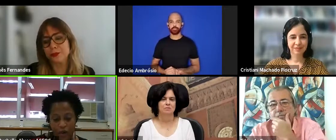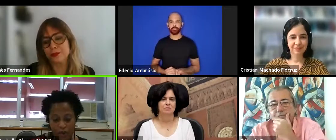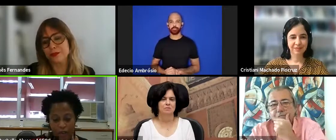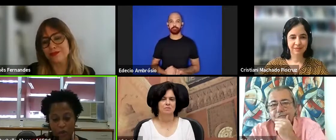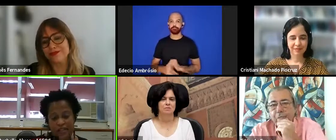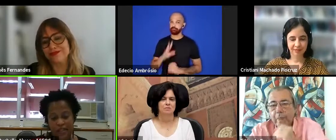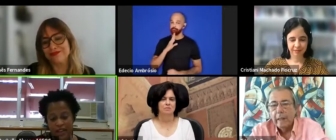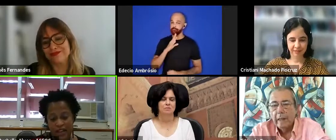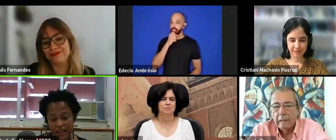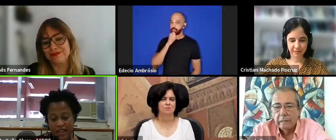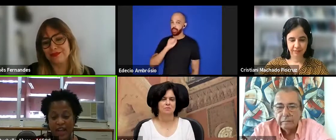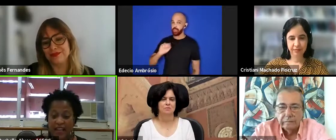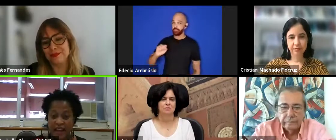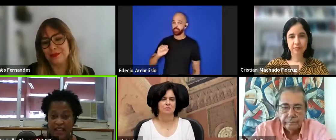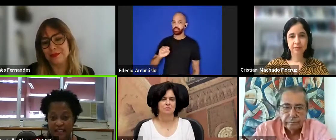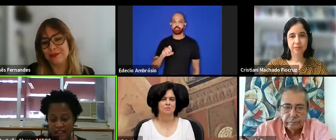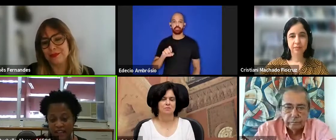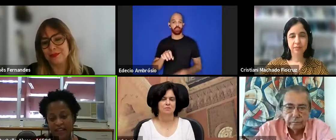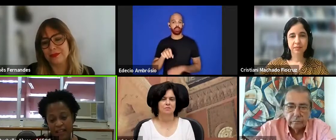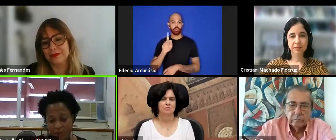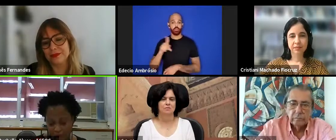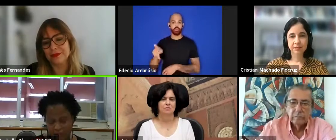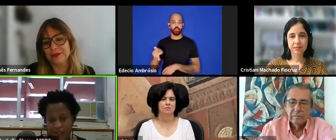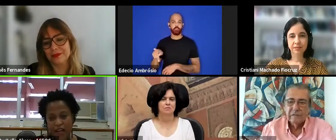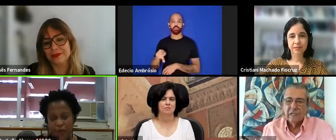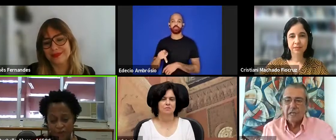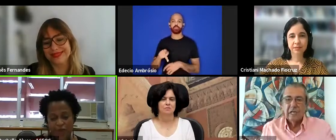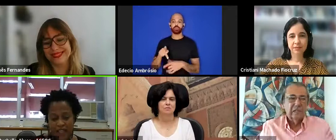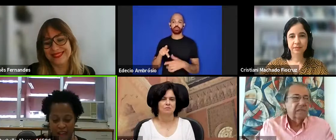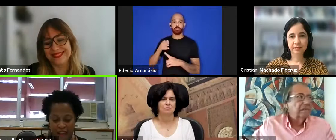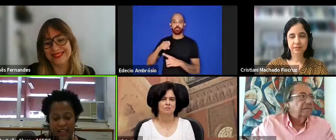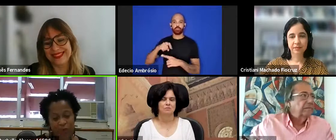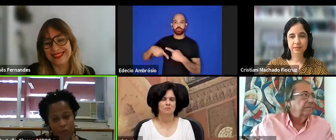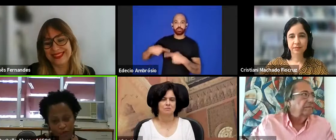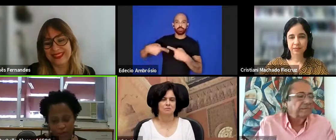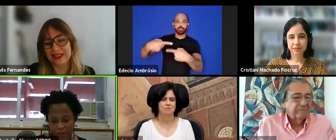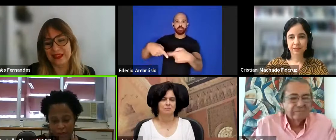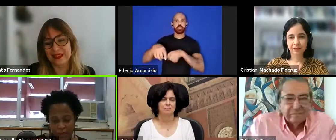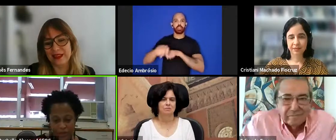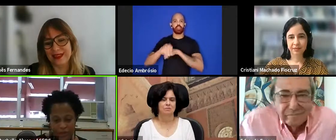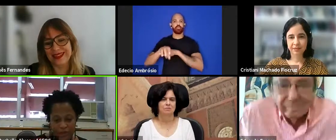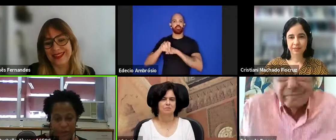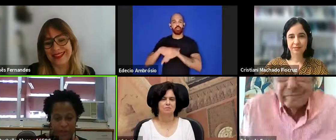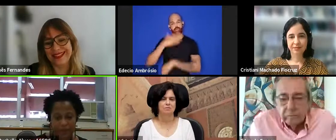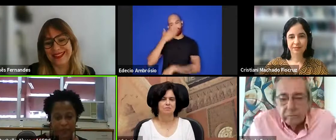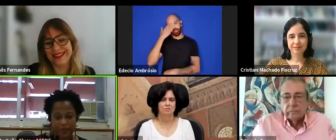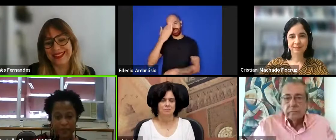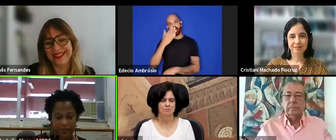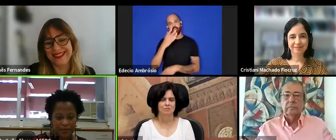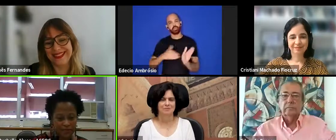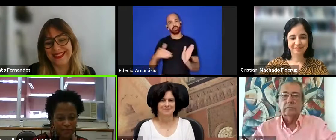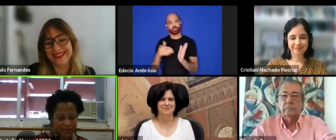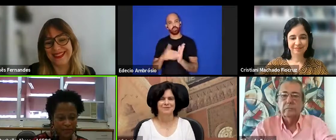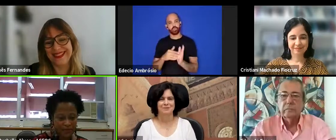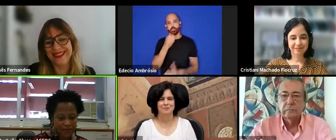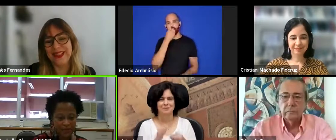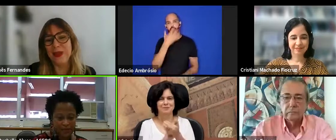Freire, o educador se eterniza em cada ser que educa. Muito obrigada e um bom evento a todos e todas.